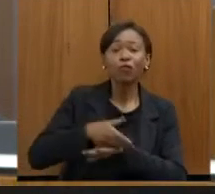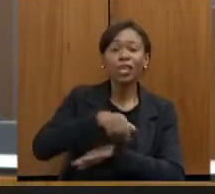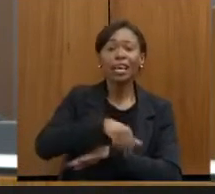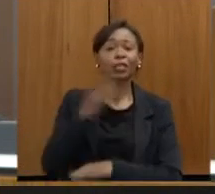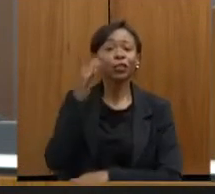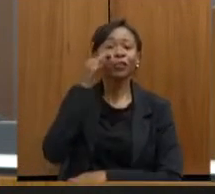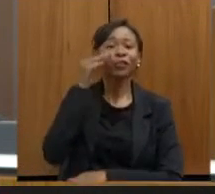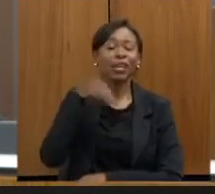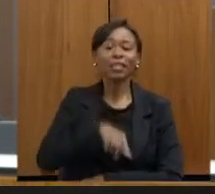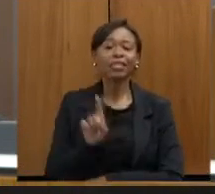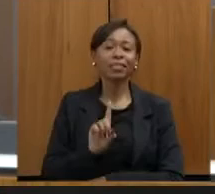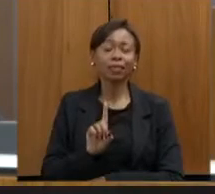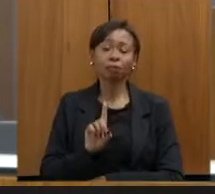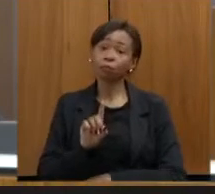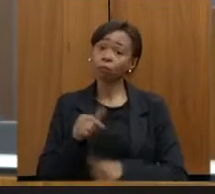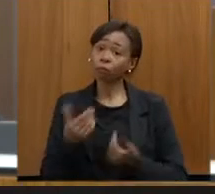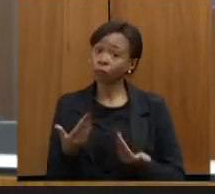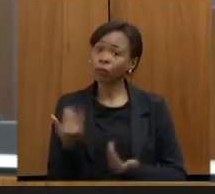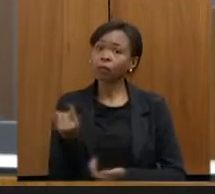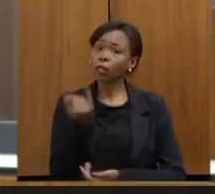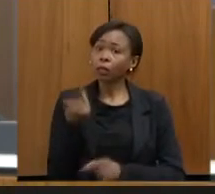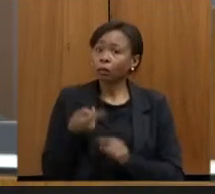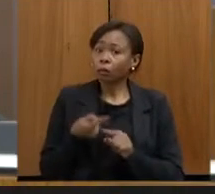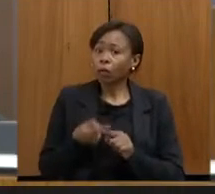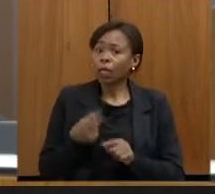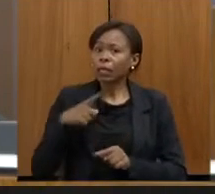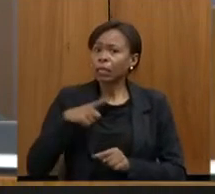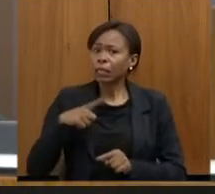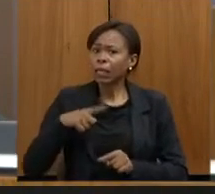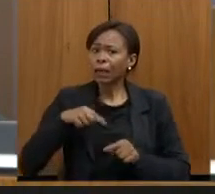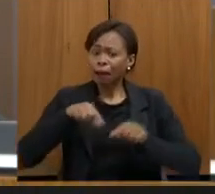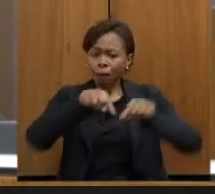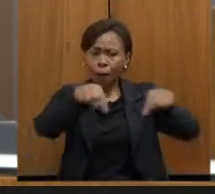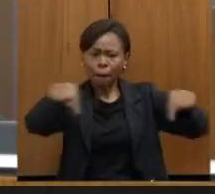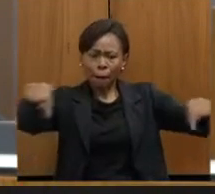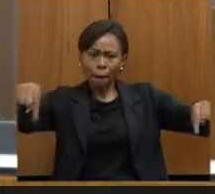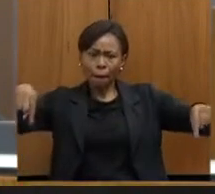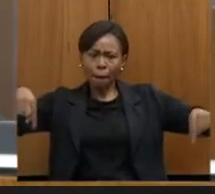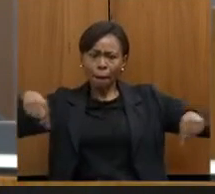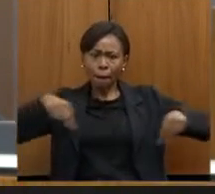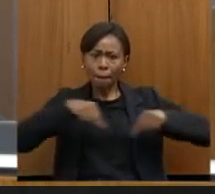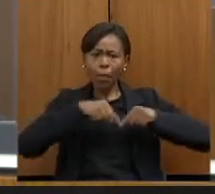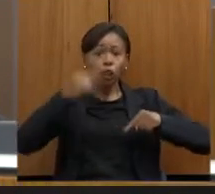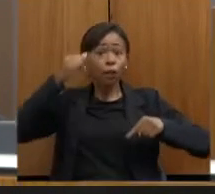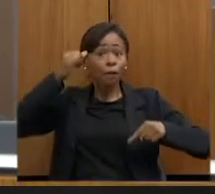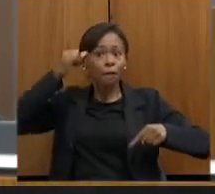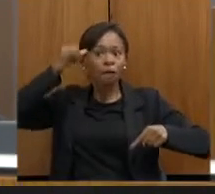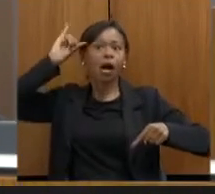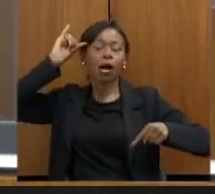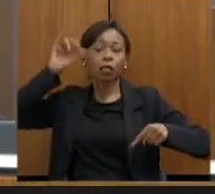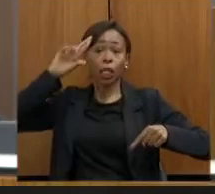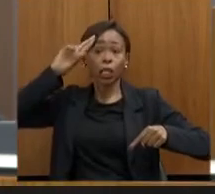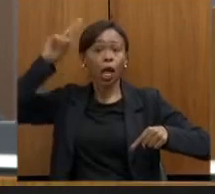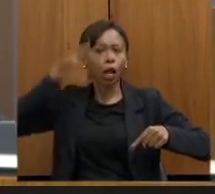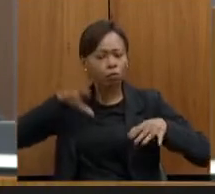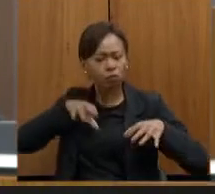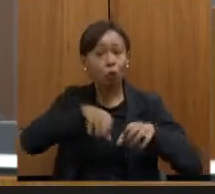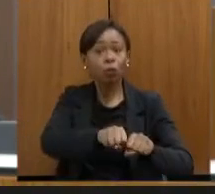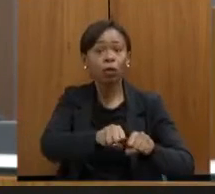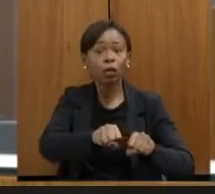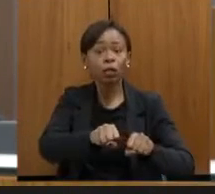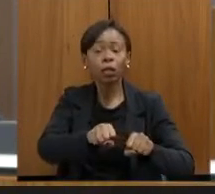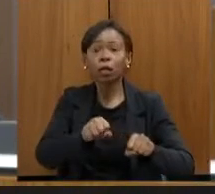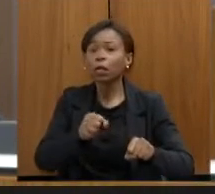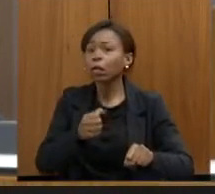deputada, o que a gente começa a assistir são extensas áreas ocupadas por fazendeiros que, muitas vezes, nem conhecem